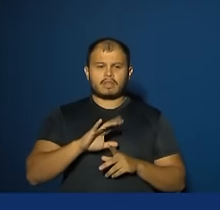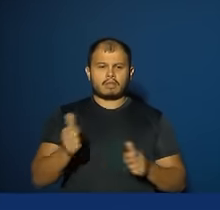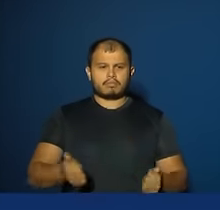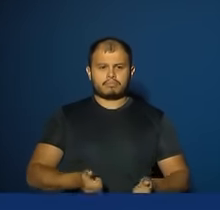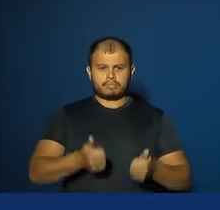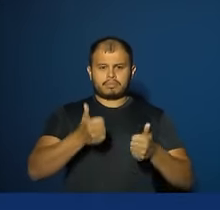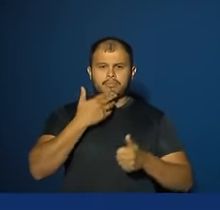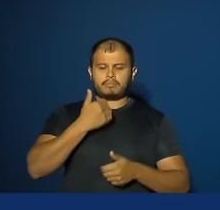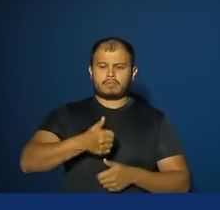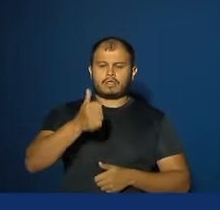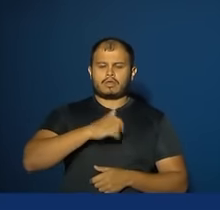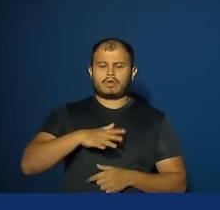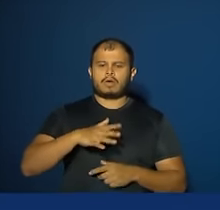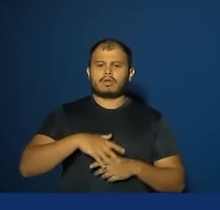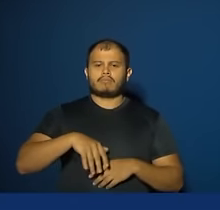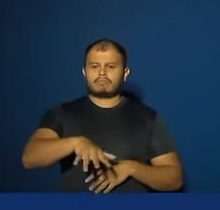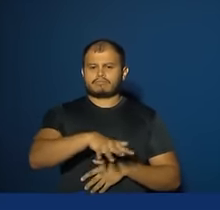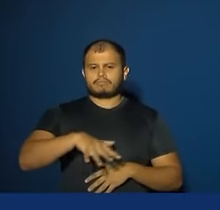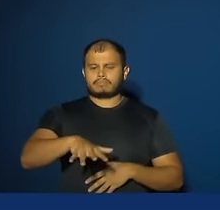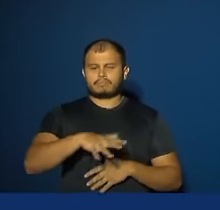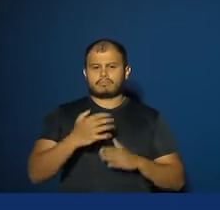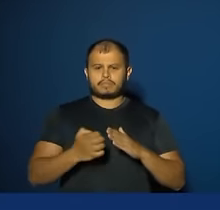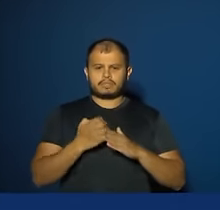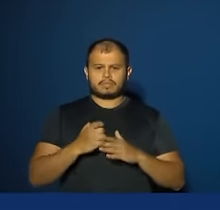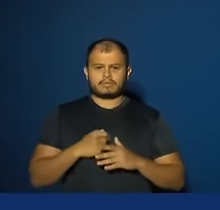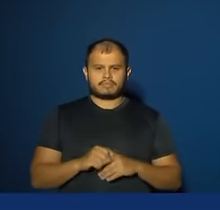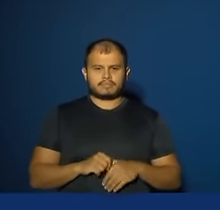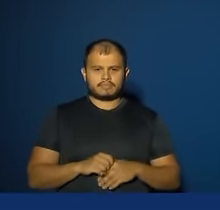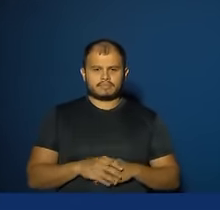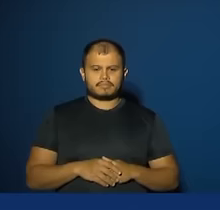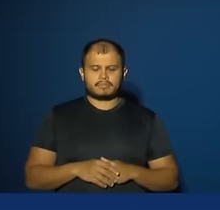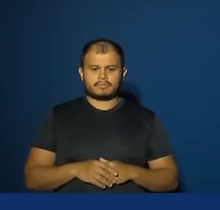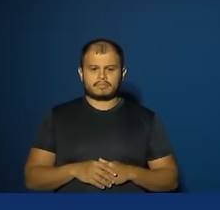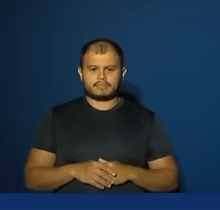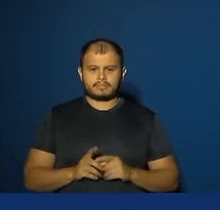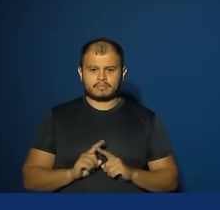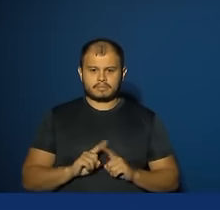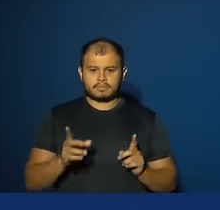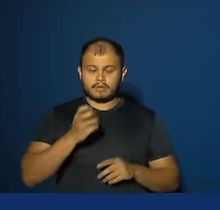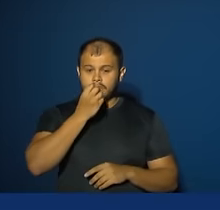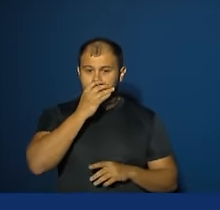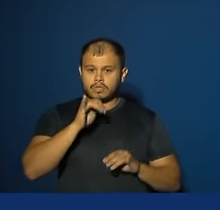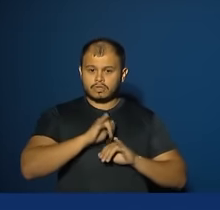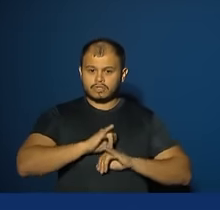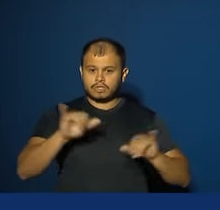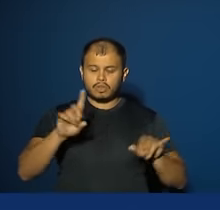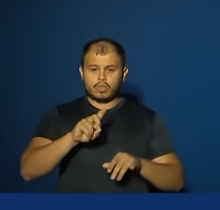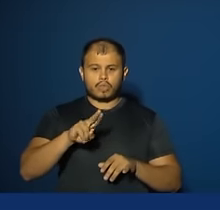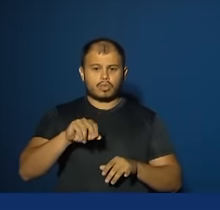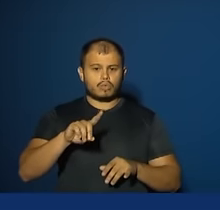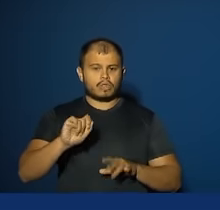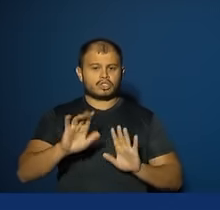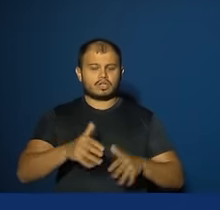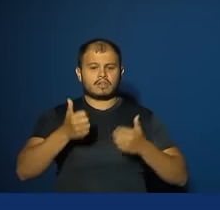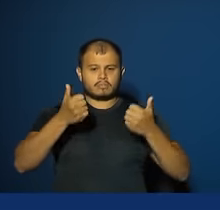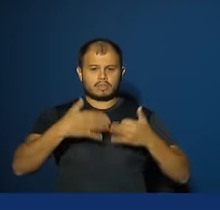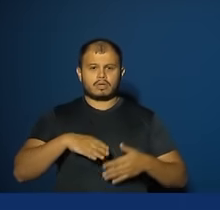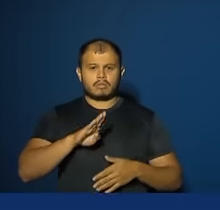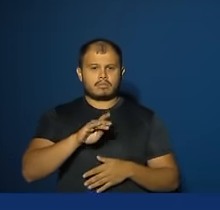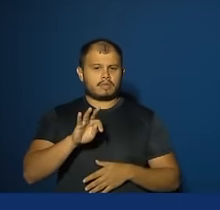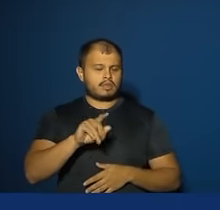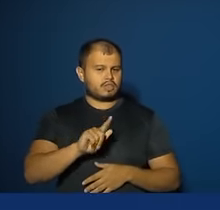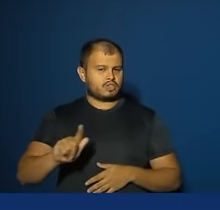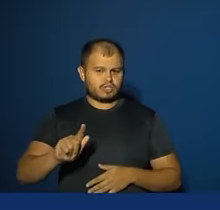na empresa, parte de incentivos e por aí vai. Mas, de novo, passei o 30 passou, segundos. Passou, passou. Mas a boa notícia é que o Duda já falou dele, que é BTG, que